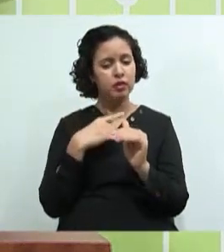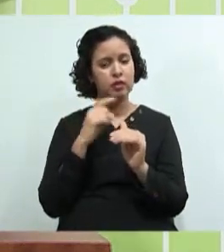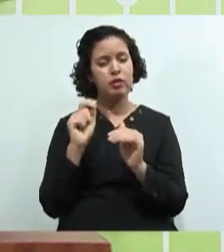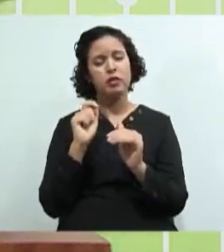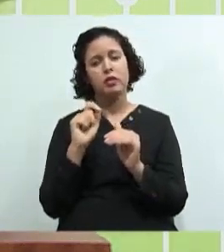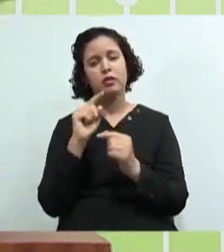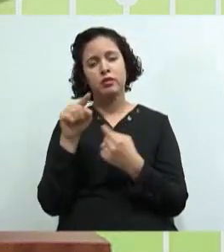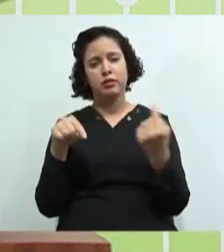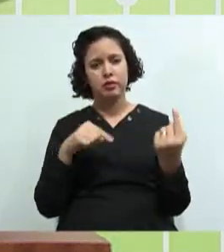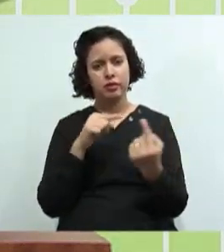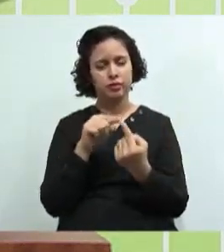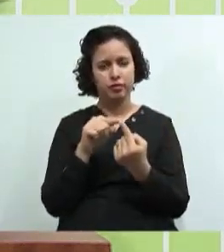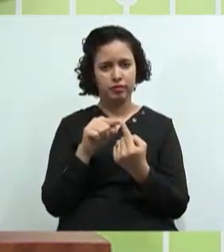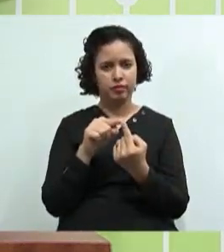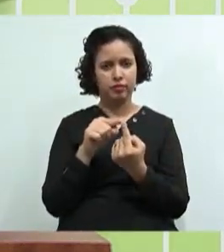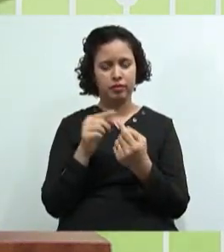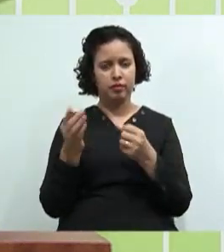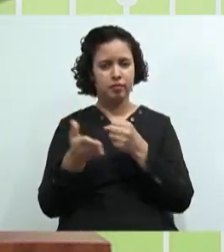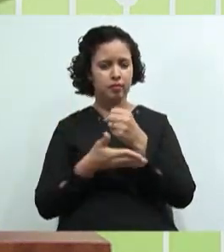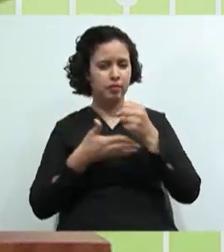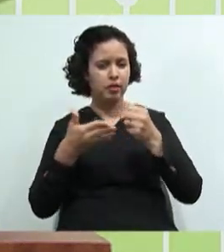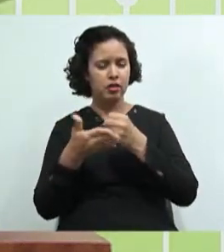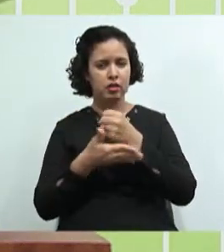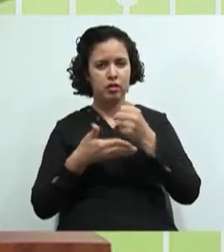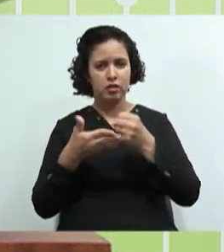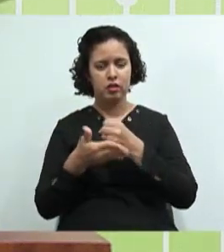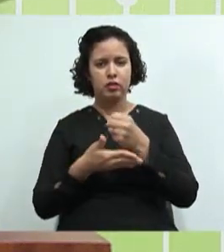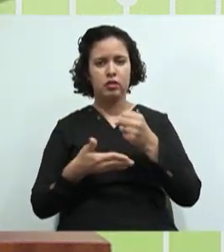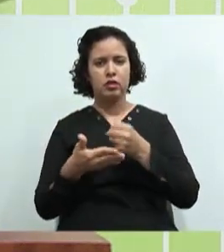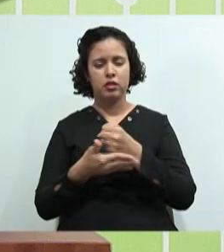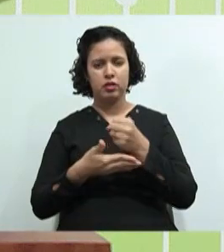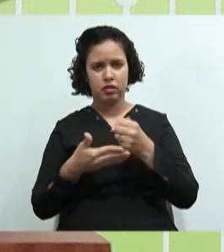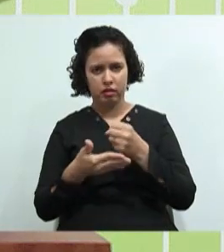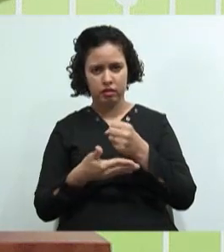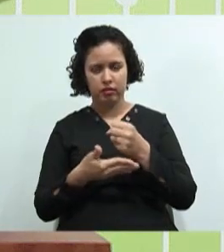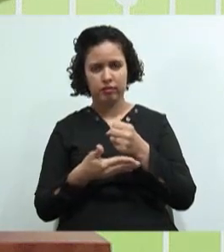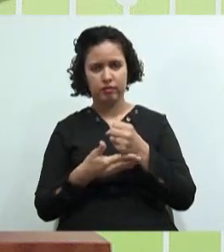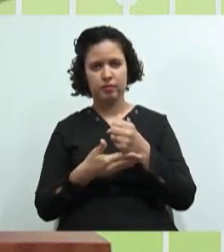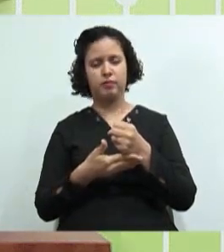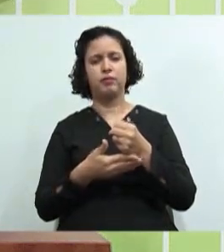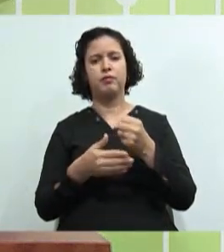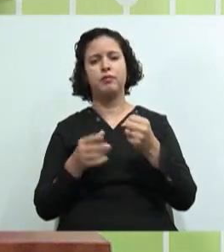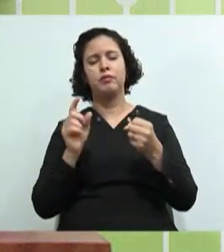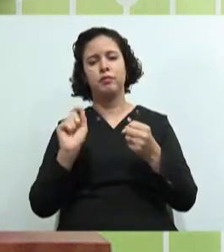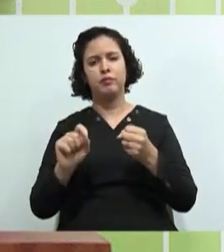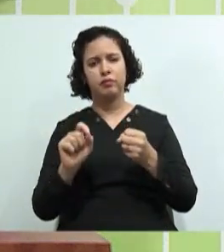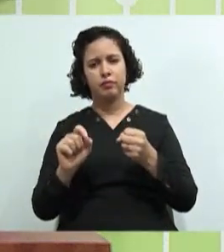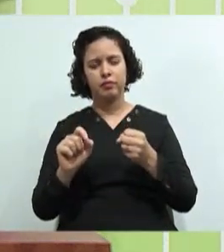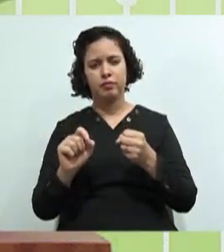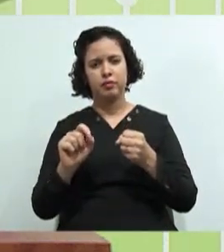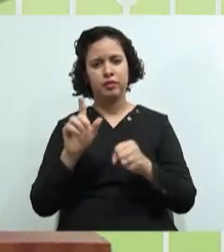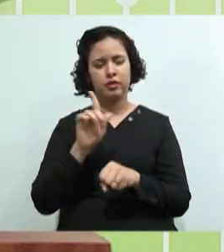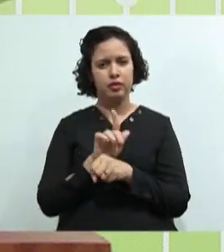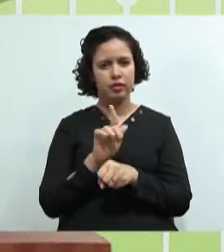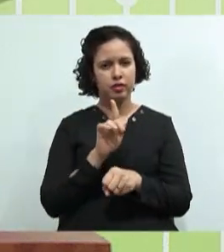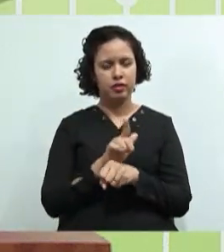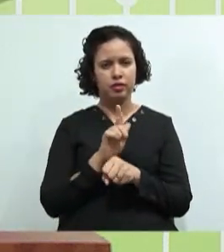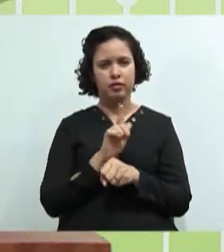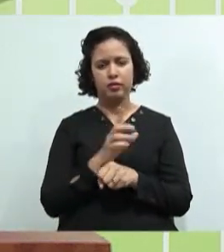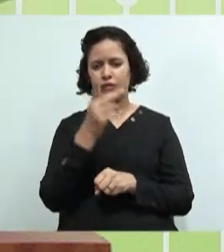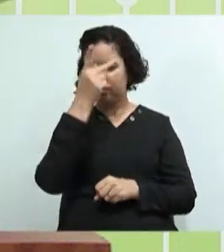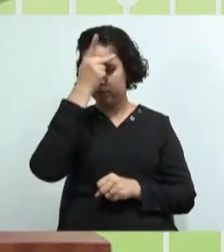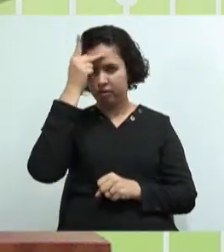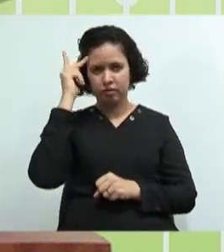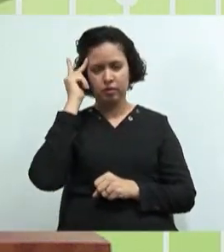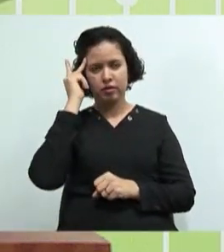mais voltados para a base da organização, como área de infraestrutura, como área de gestão de pessoas, como